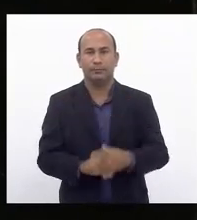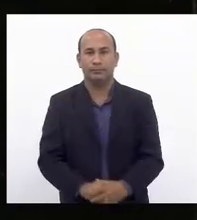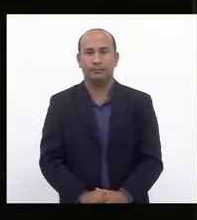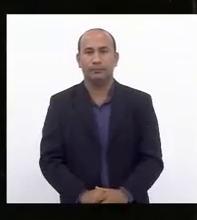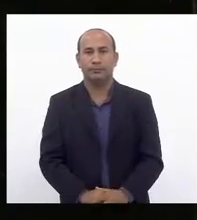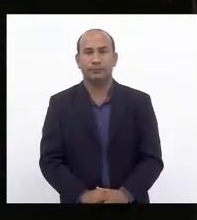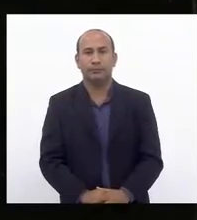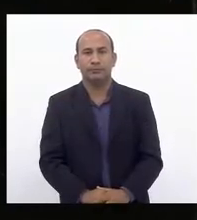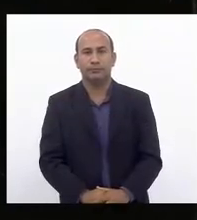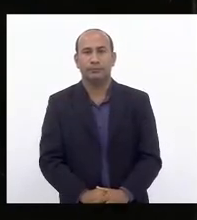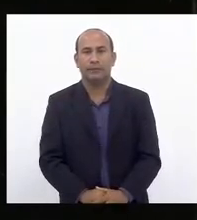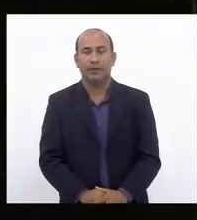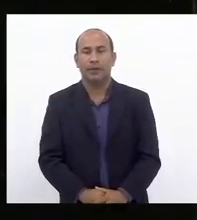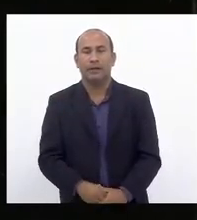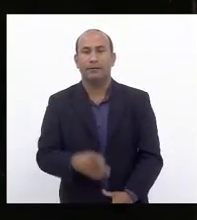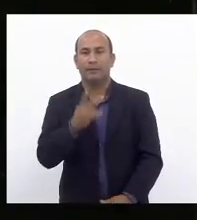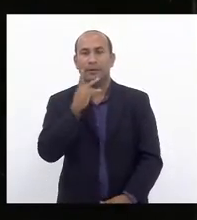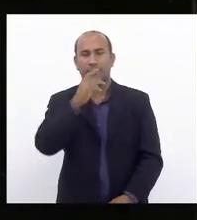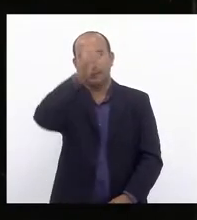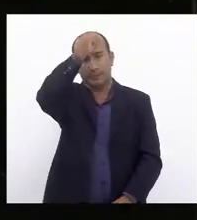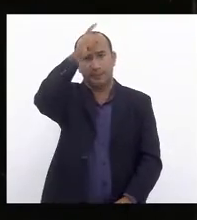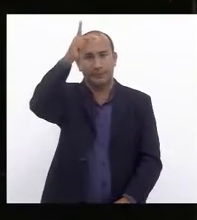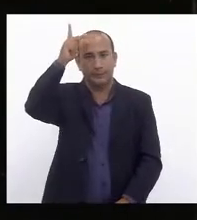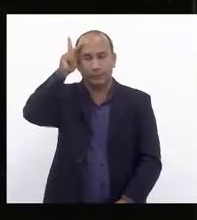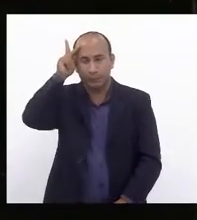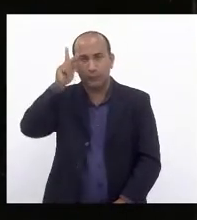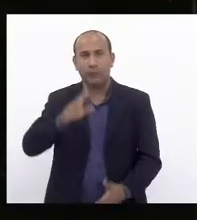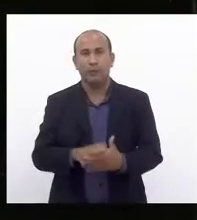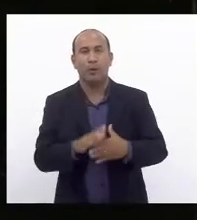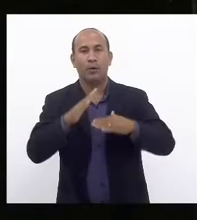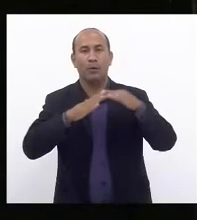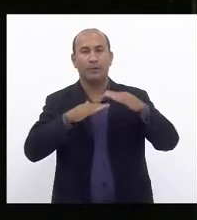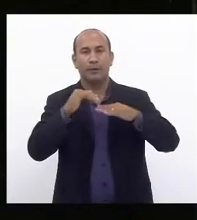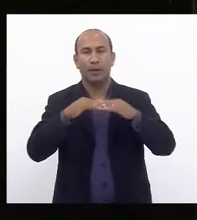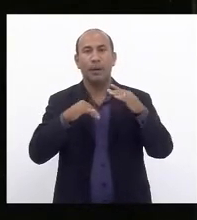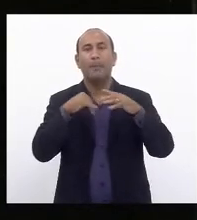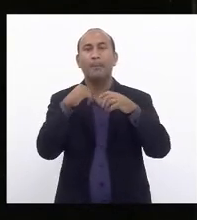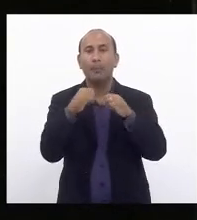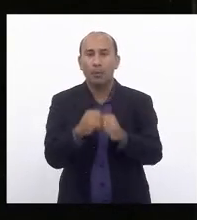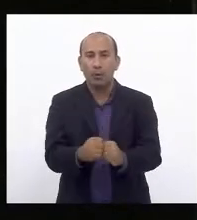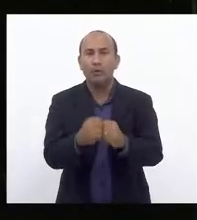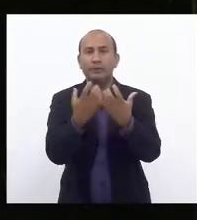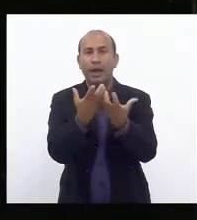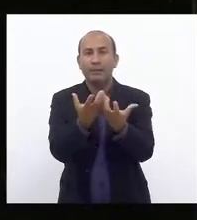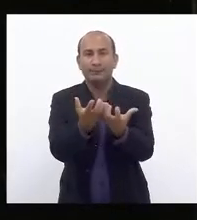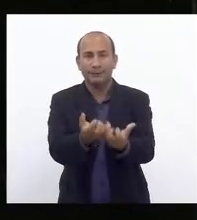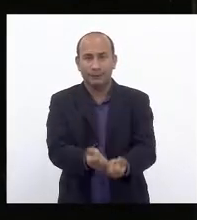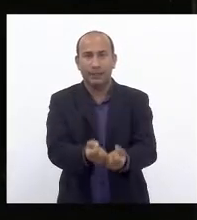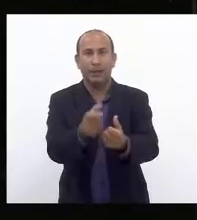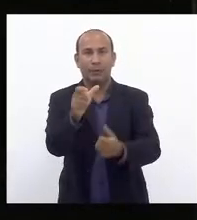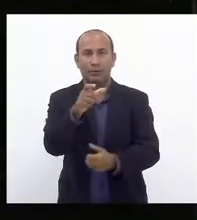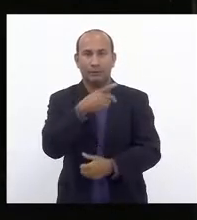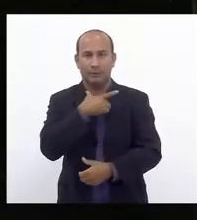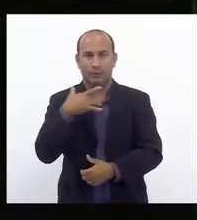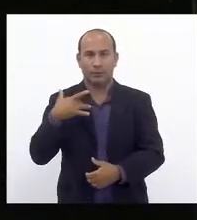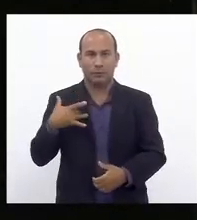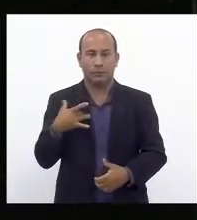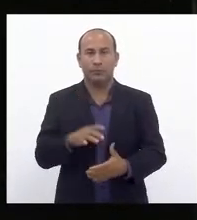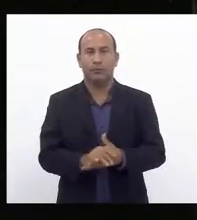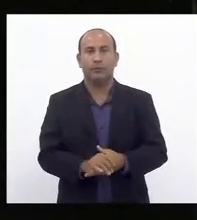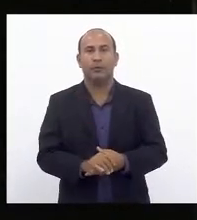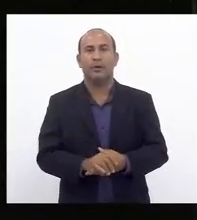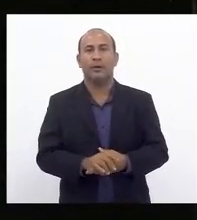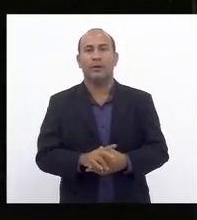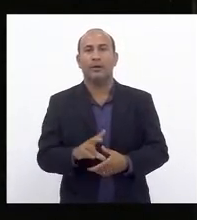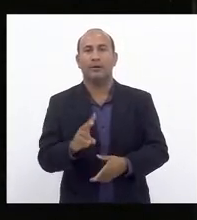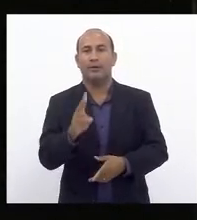caso específico da Prefeitura, o servidor pôde aderir ao plano de saúde, E o seu valor